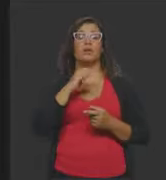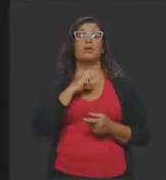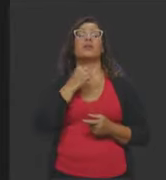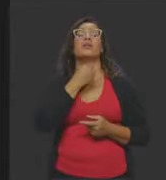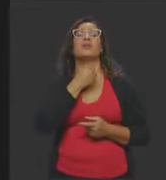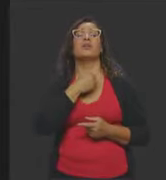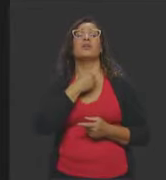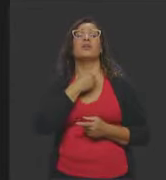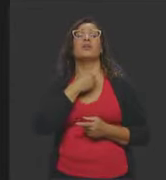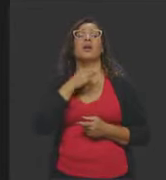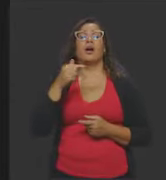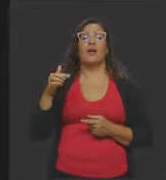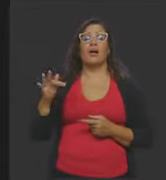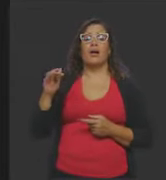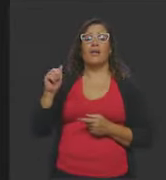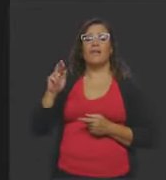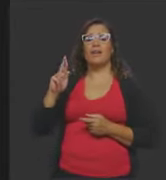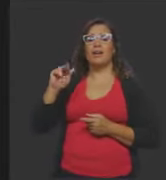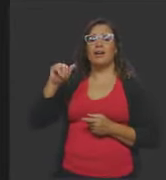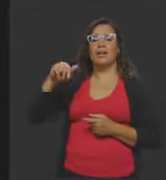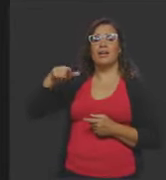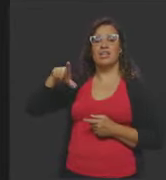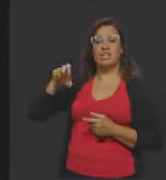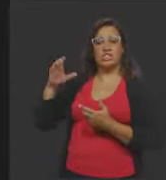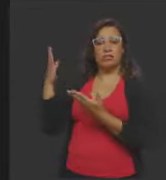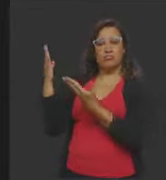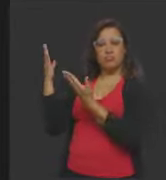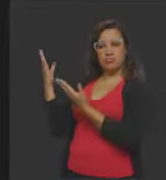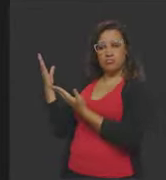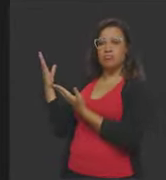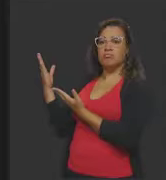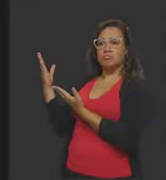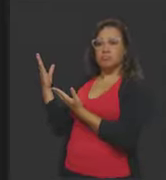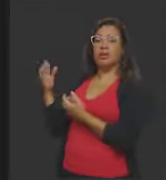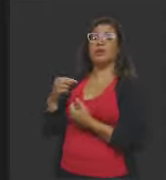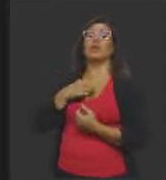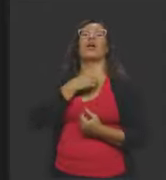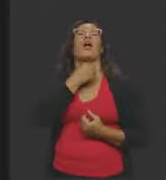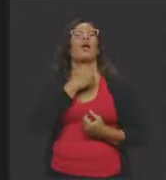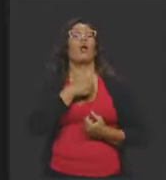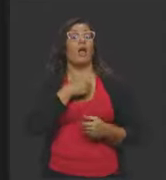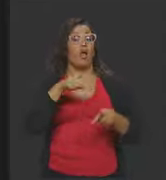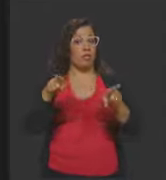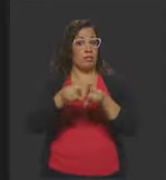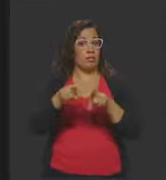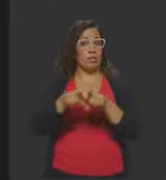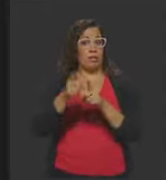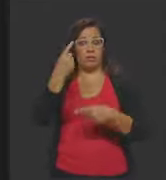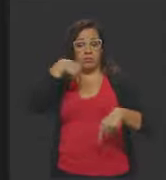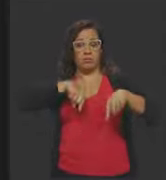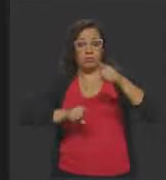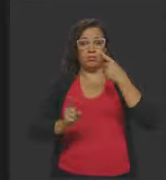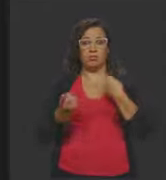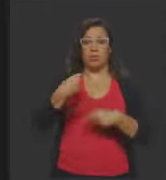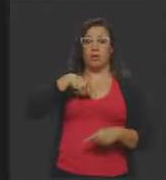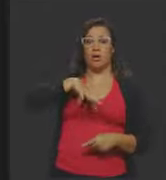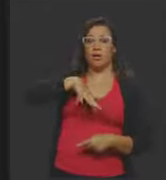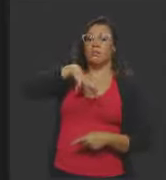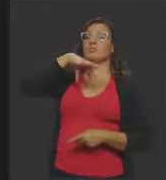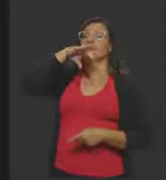pela faringe. A faringe é uma estrutura comum tanto entre o sistema digestório e respiratório.